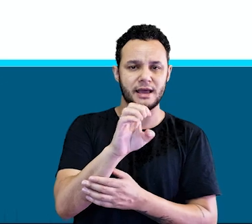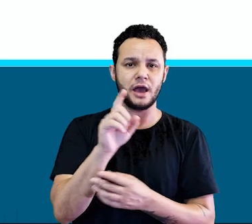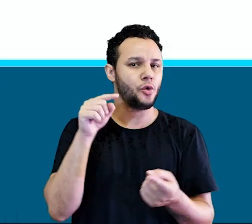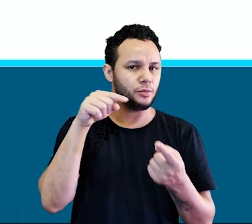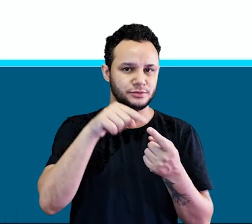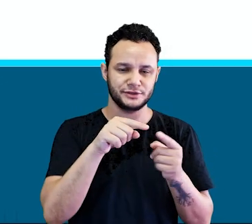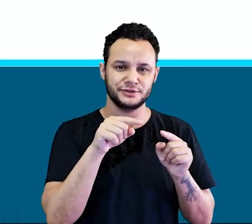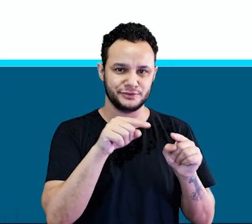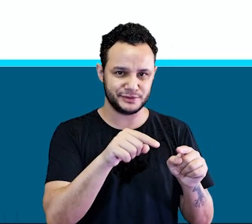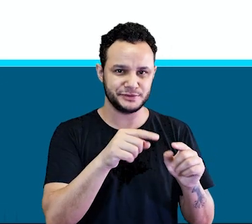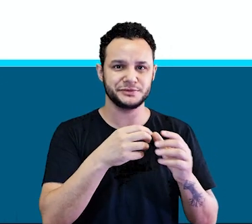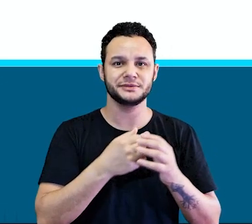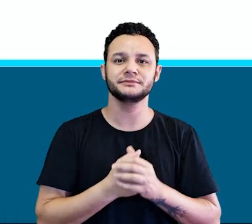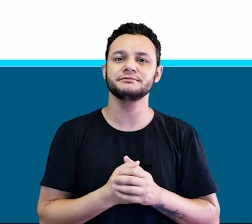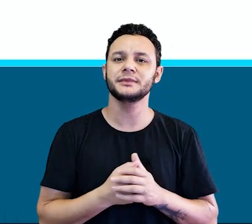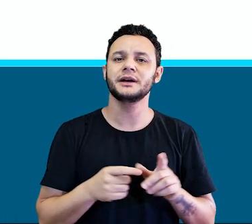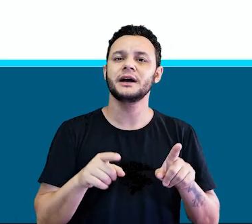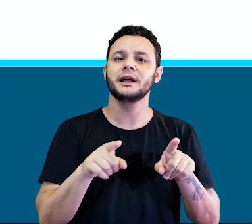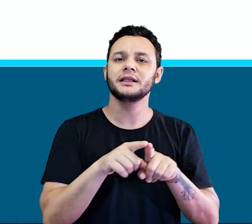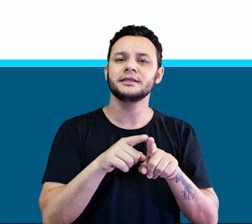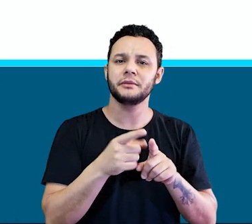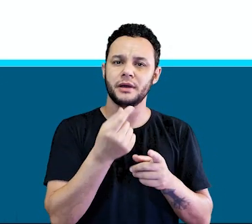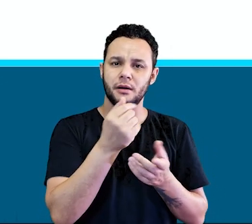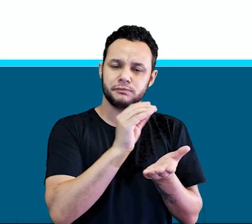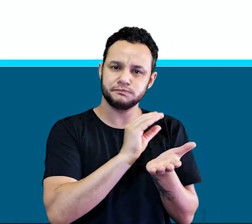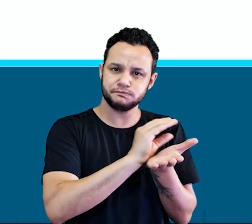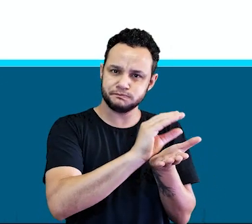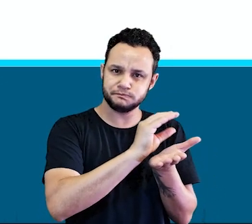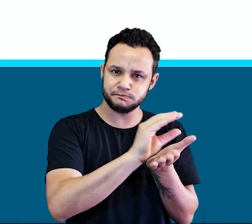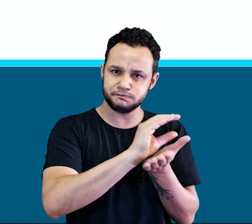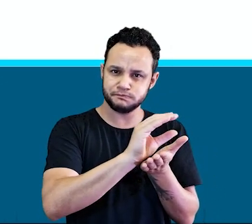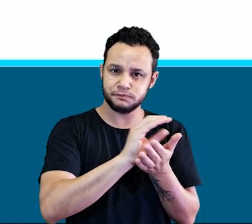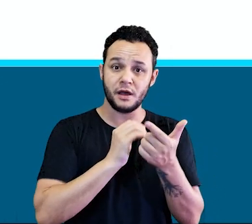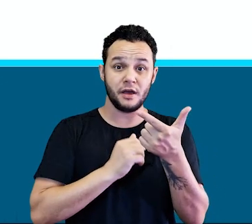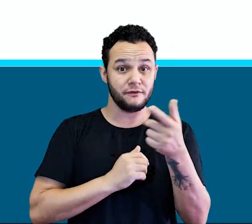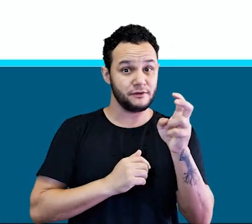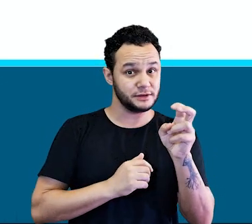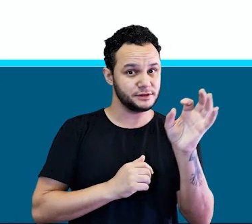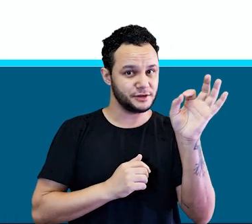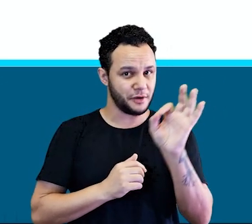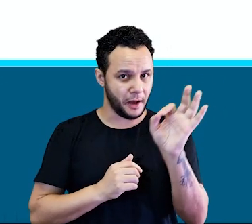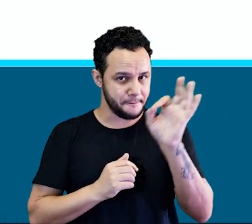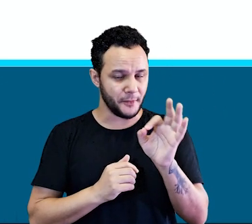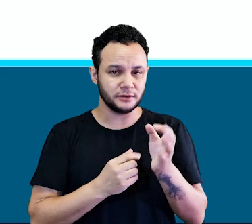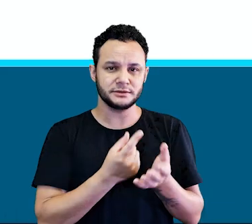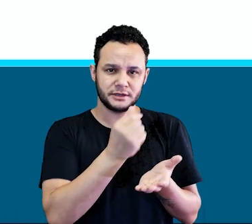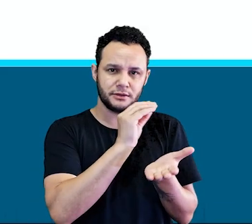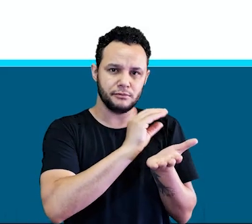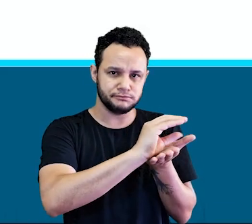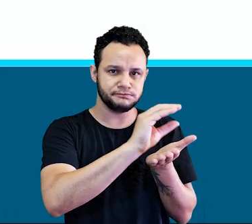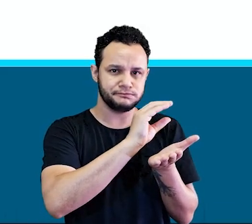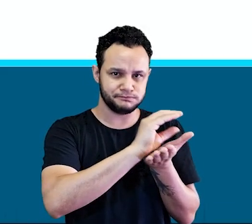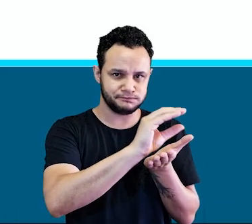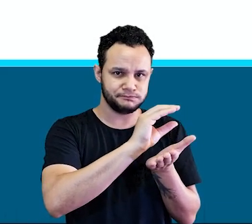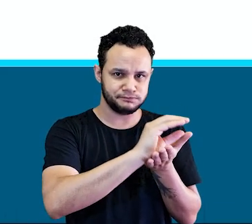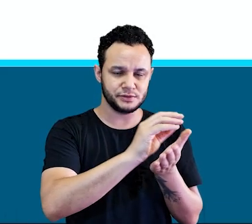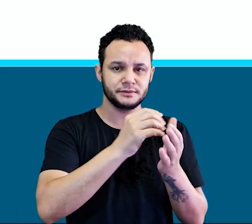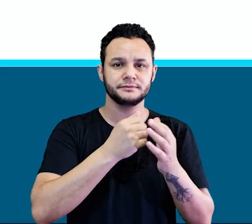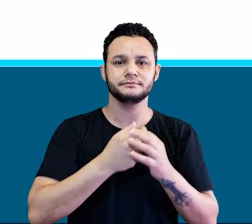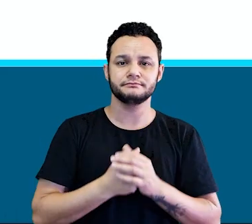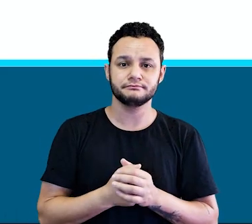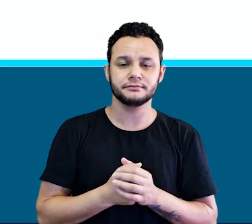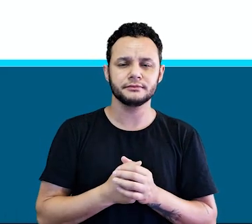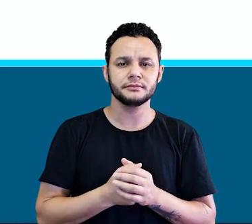superintendências estaduais de educação. E ele é responsável, então, por investir 25% da receita de impostos em